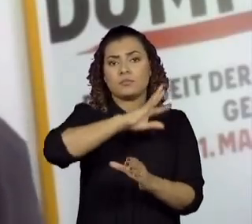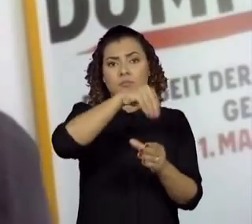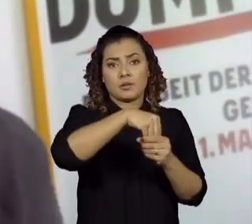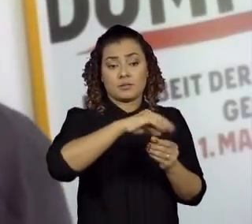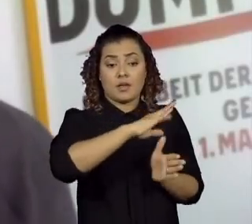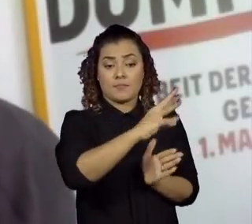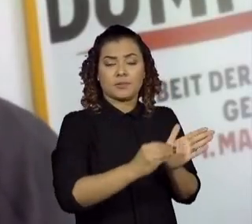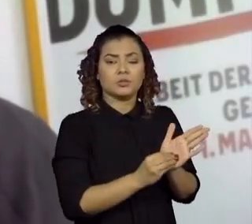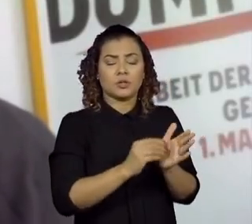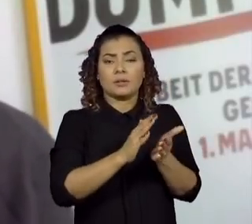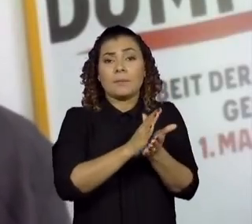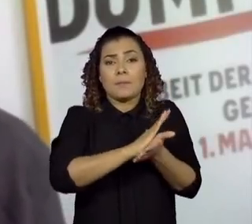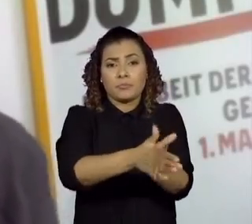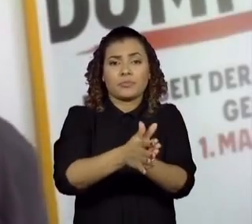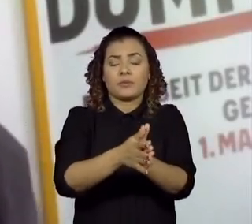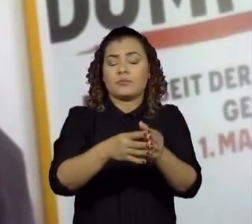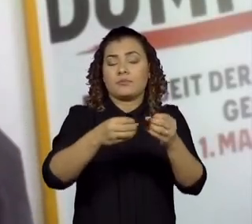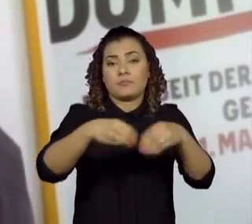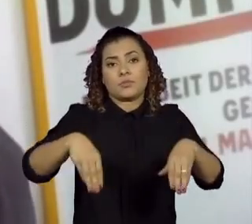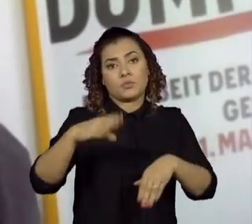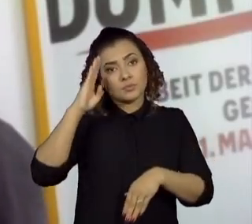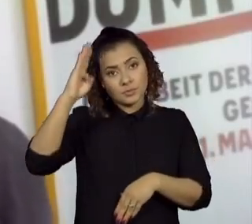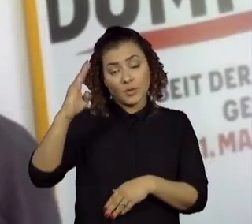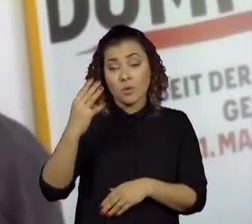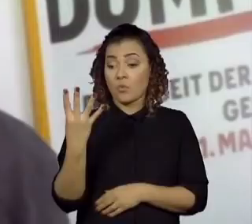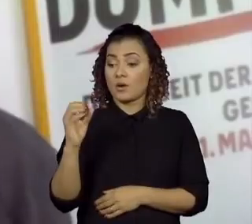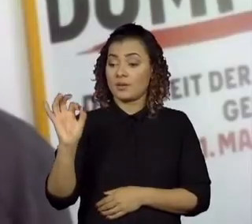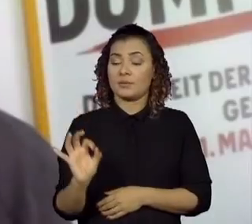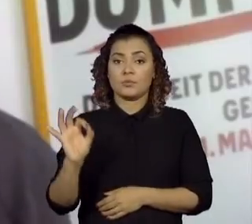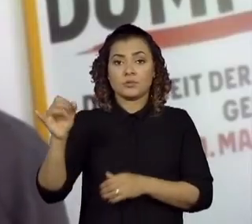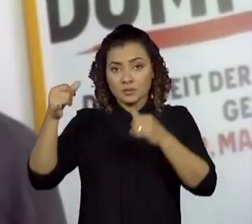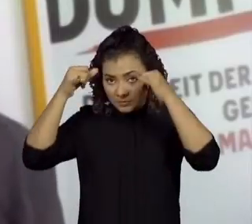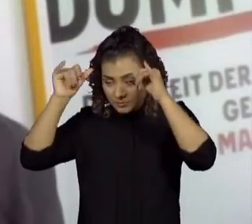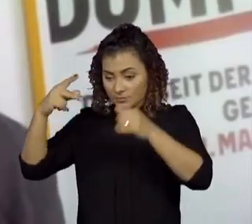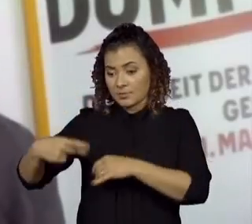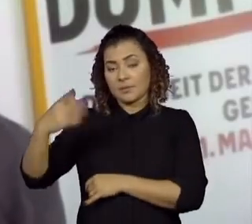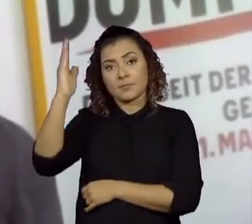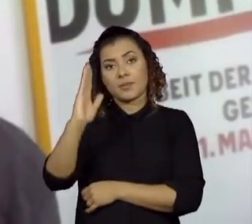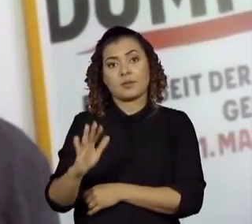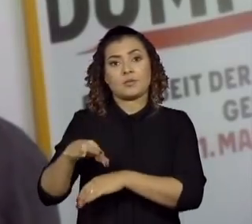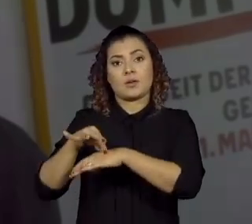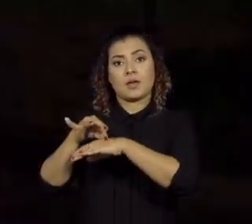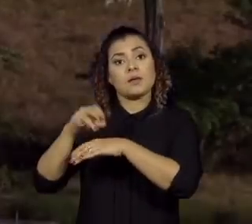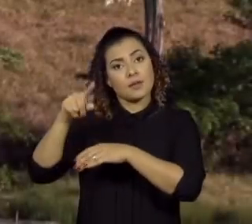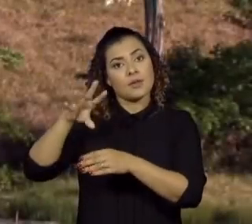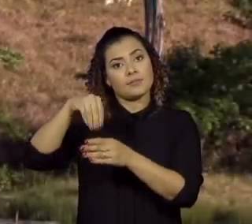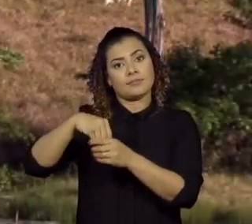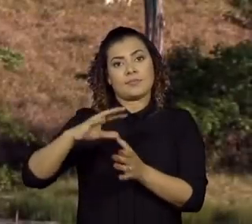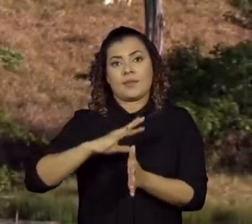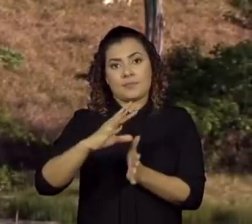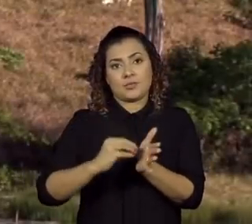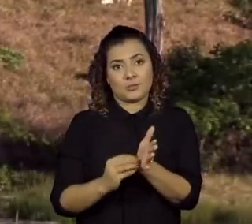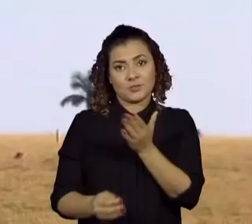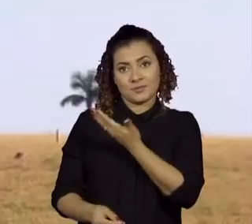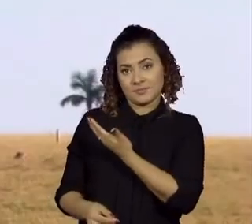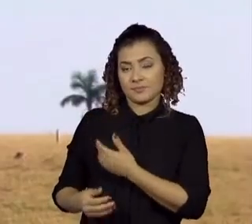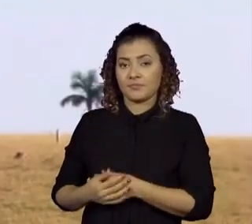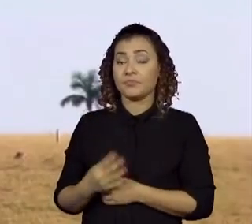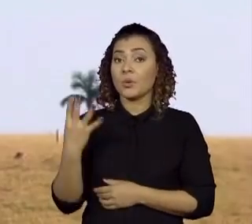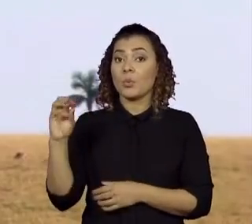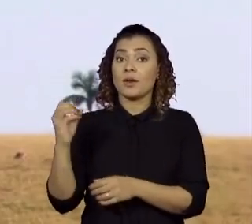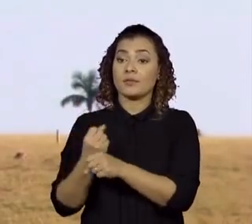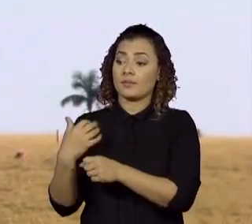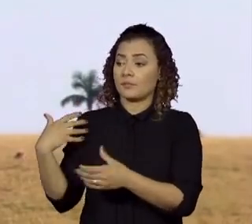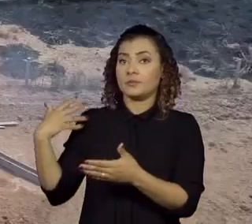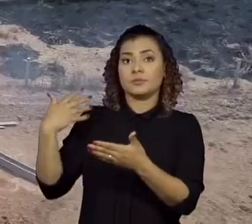né? Hoje, 40% do rebanho brasileiro bovino está na Amazônia. Nos últimos 40 anos,